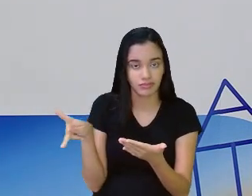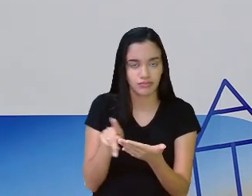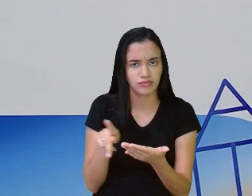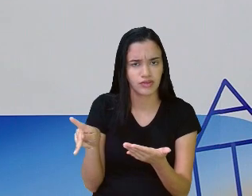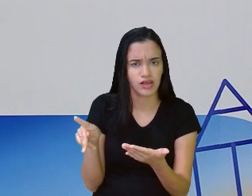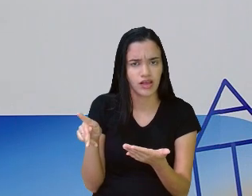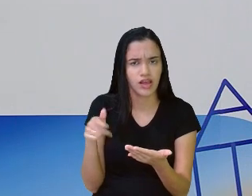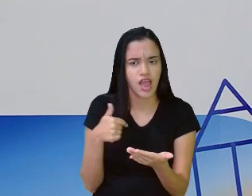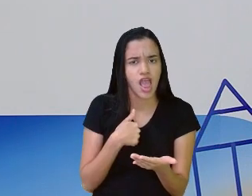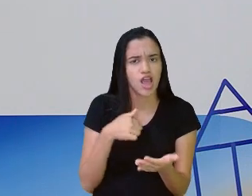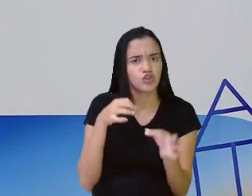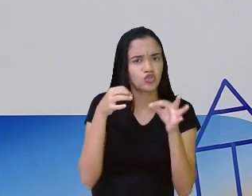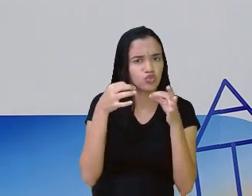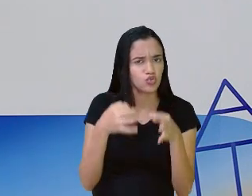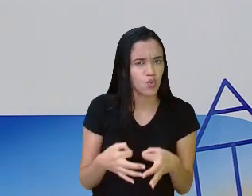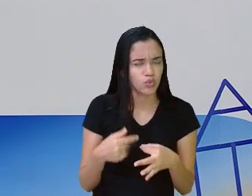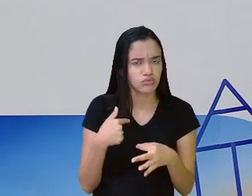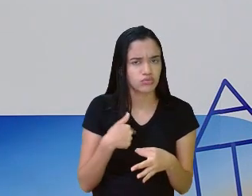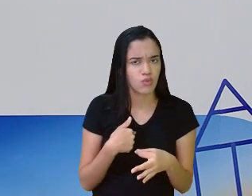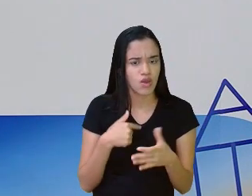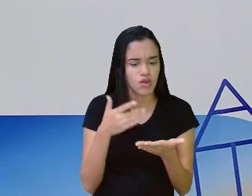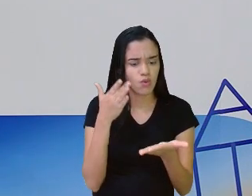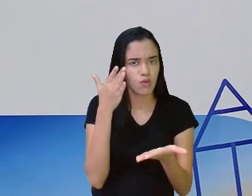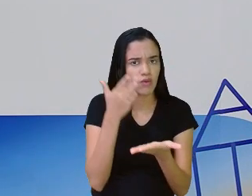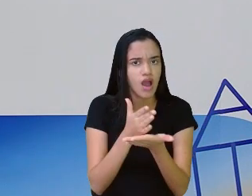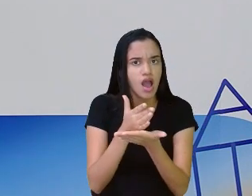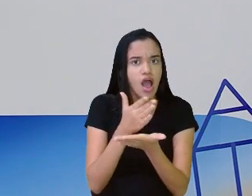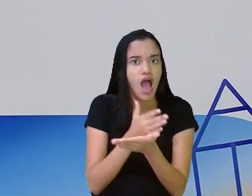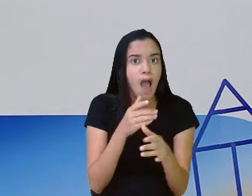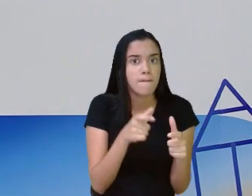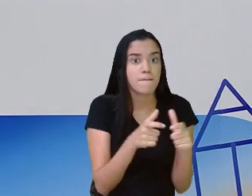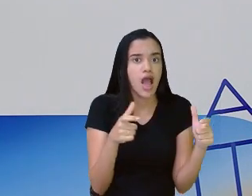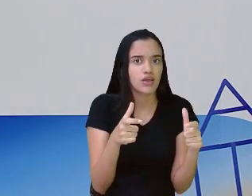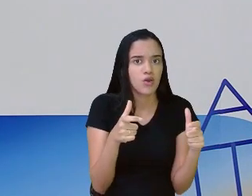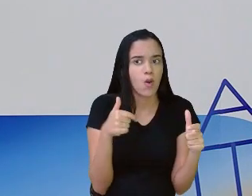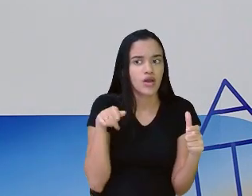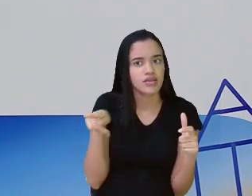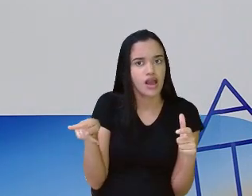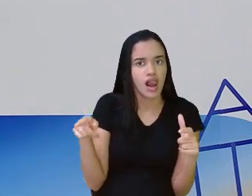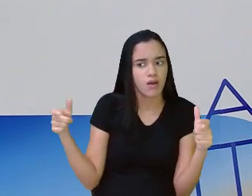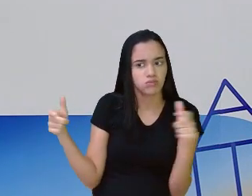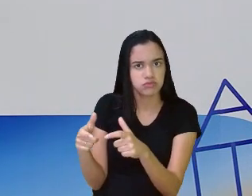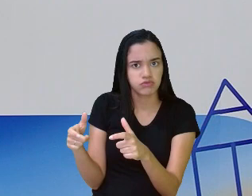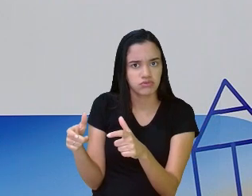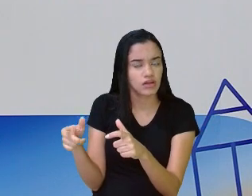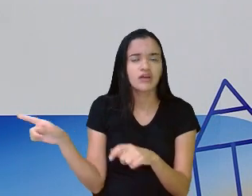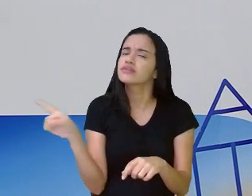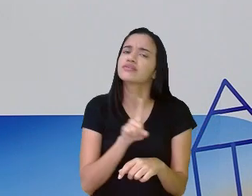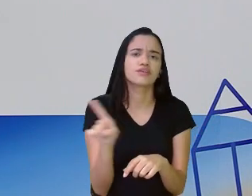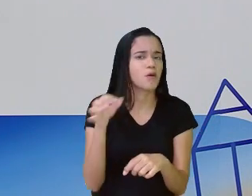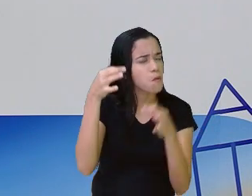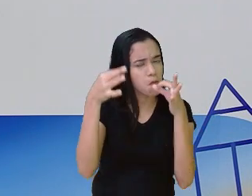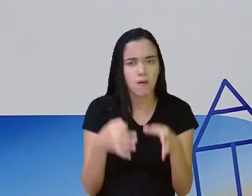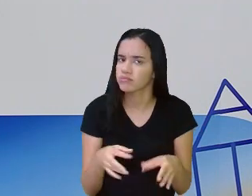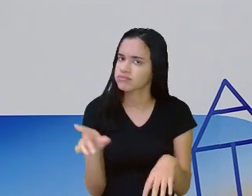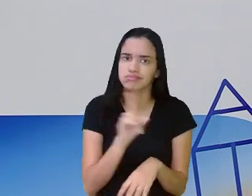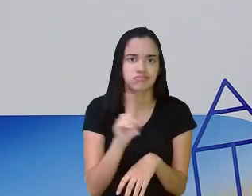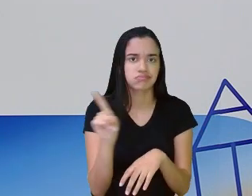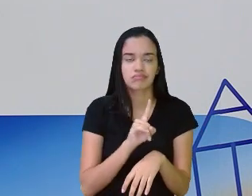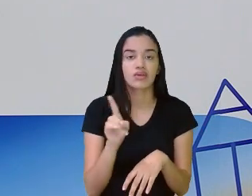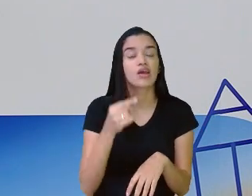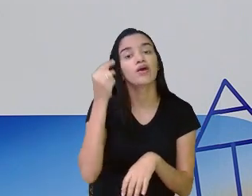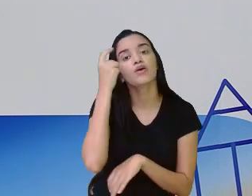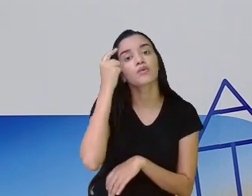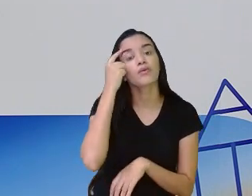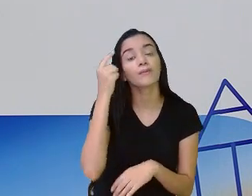com a maior parte e deixar a menor para ela? De jeito nenhum, pessoal. De jeito nenhum. Quando a gente